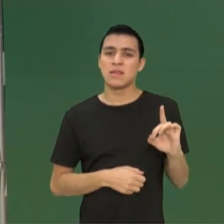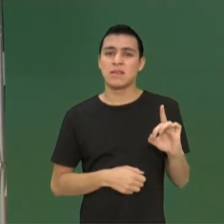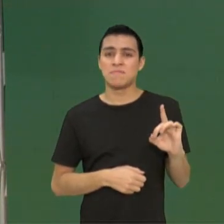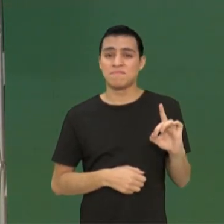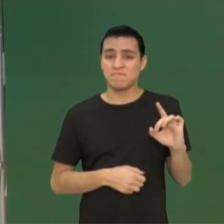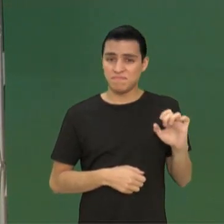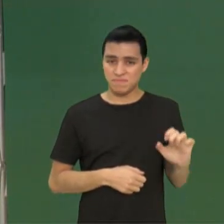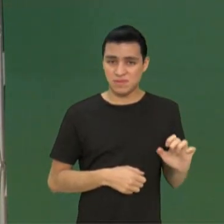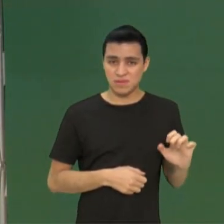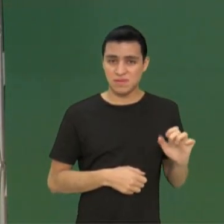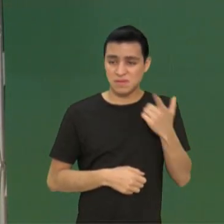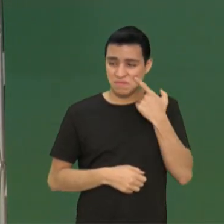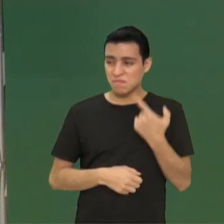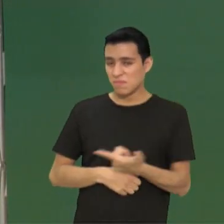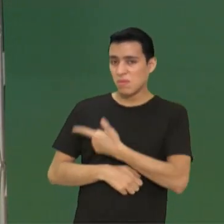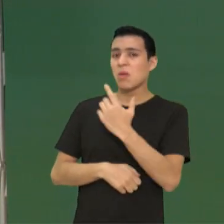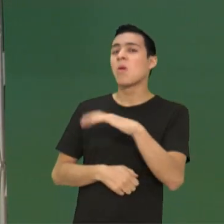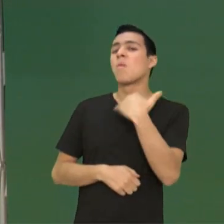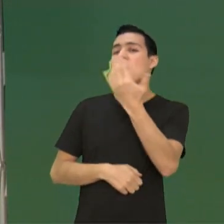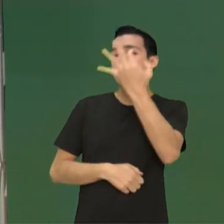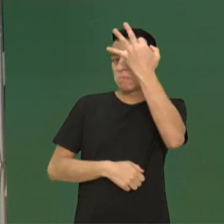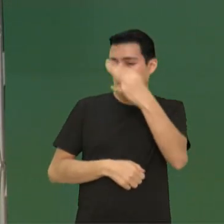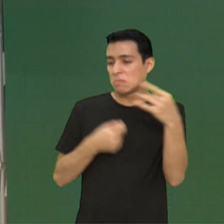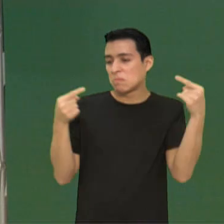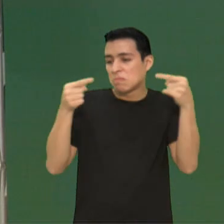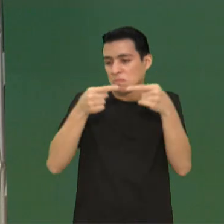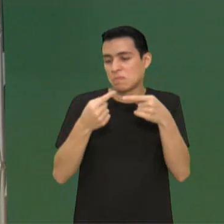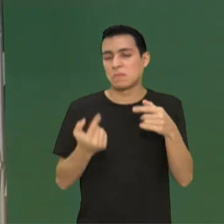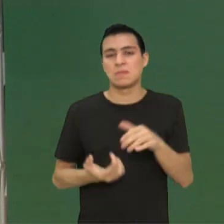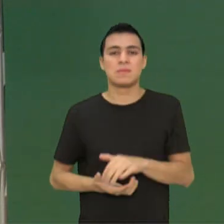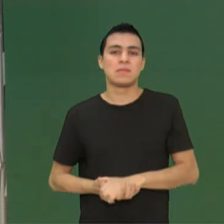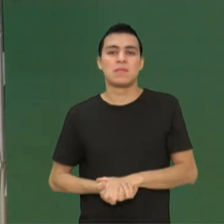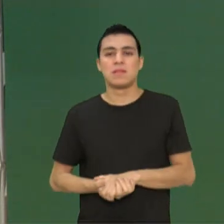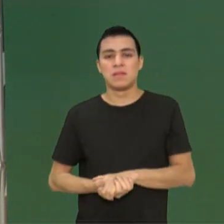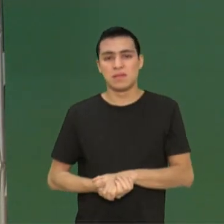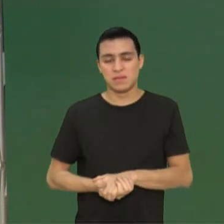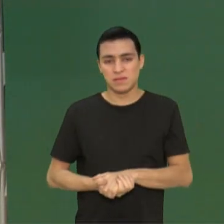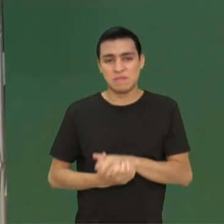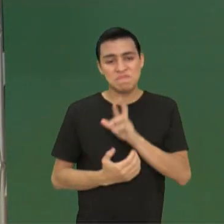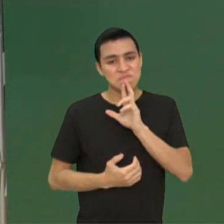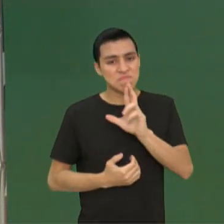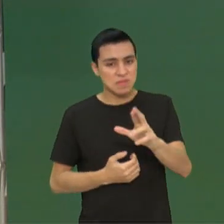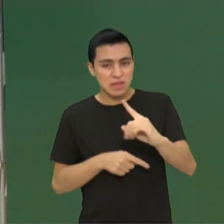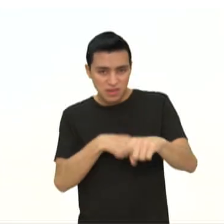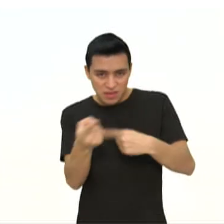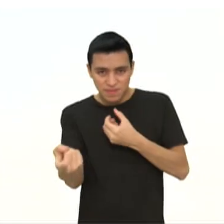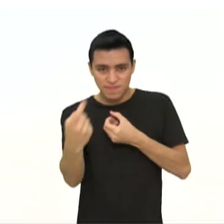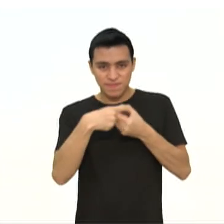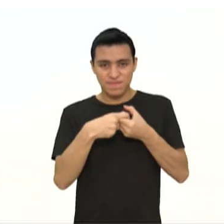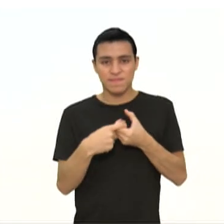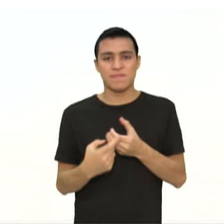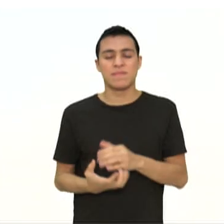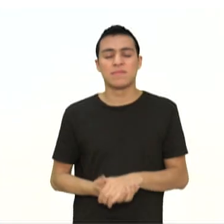D, plastos. Ou letra E, o complexo de Golgi. Anota, responde. Até daqui a pouco.